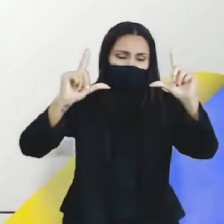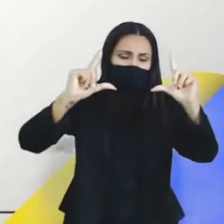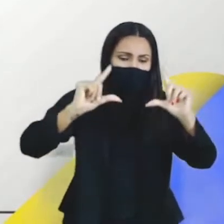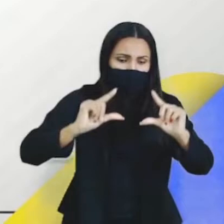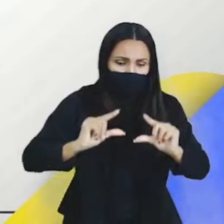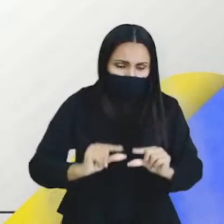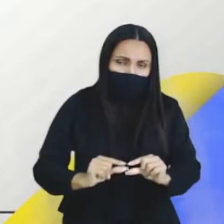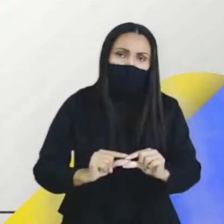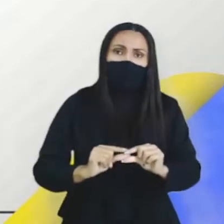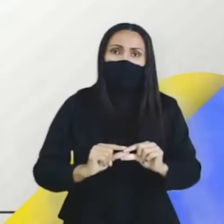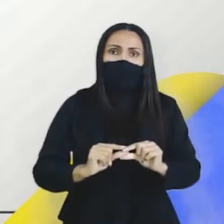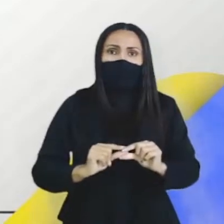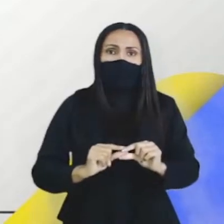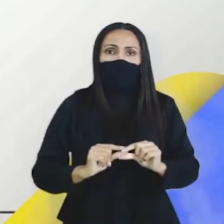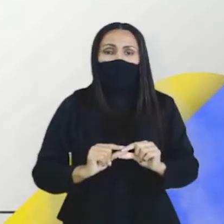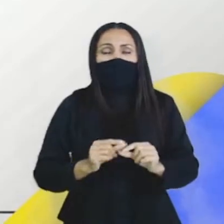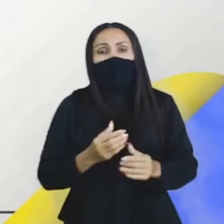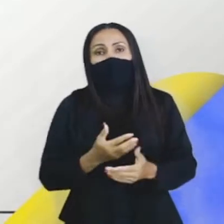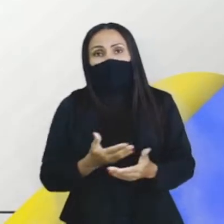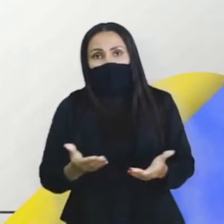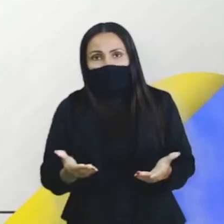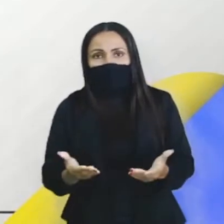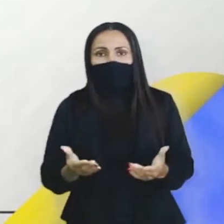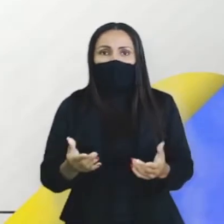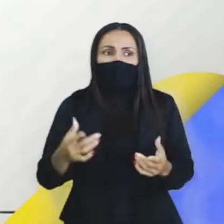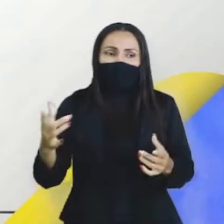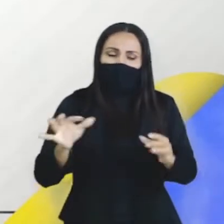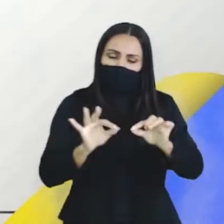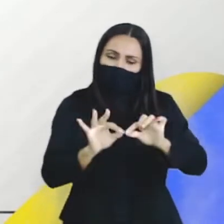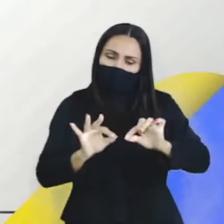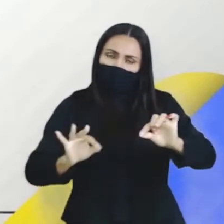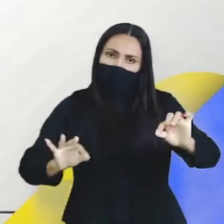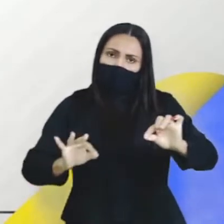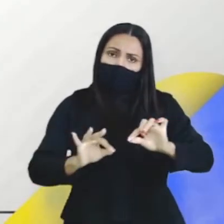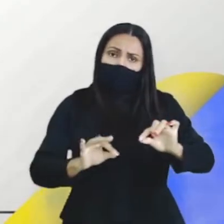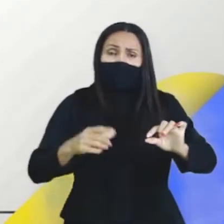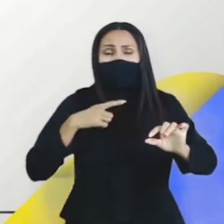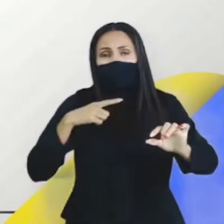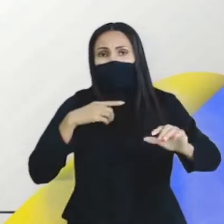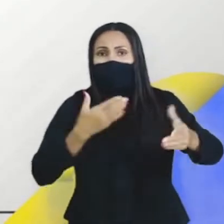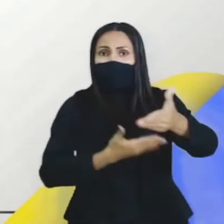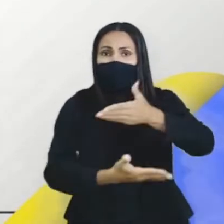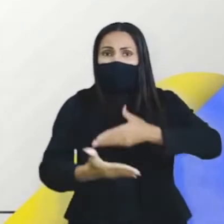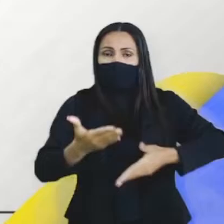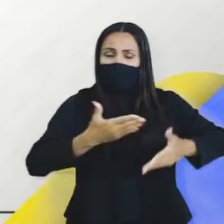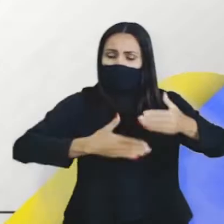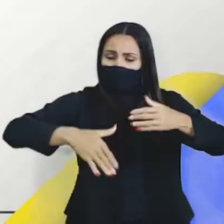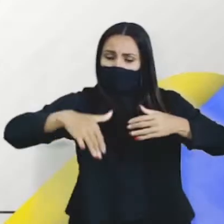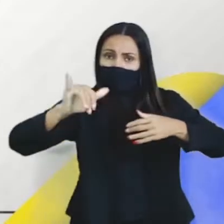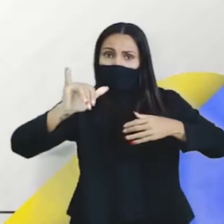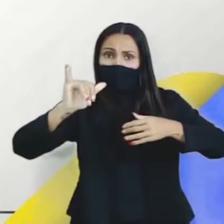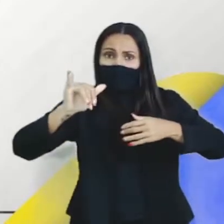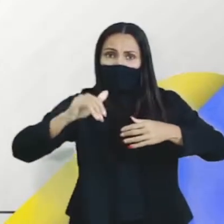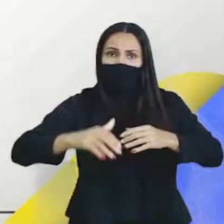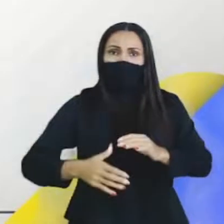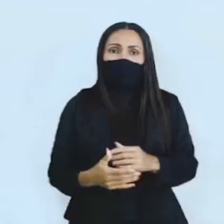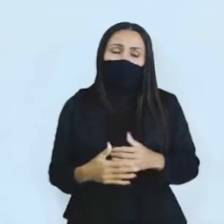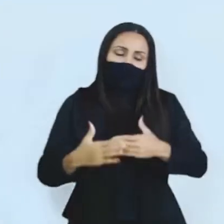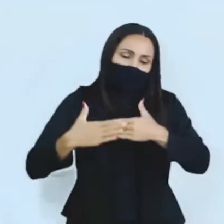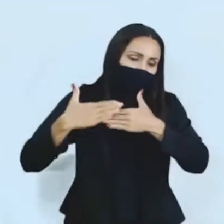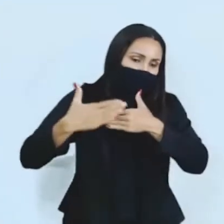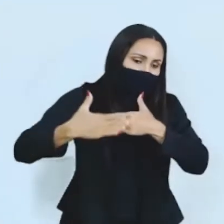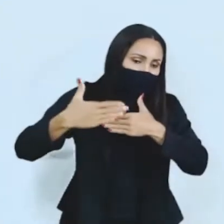que reduz essa dimensão que está relacionada com o eixo de Y. Então, em